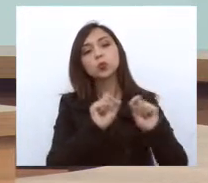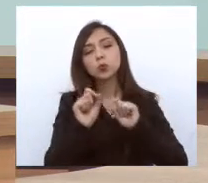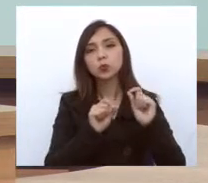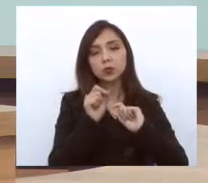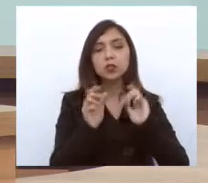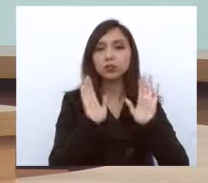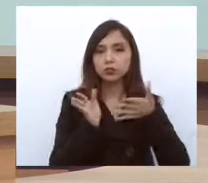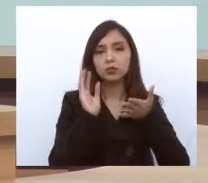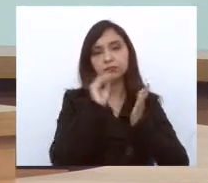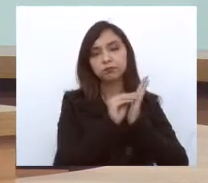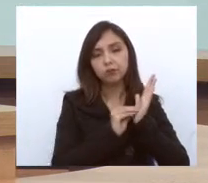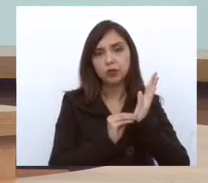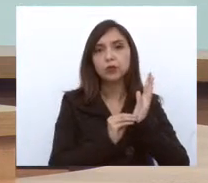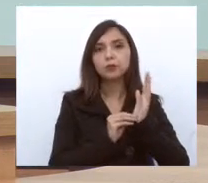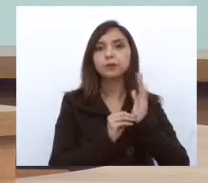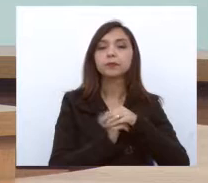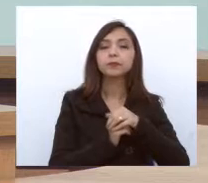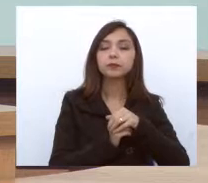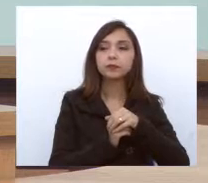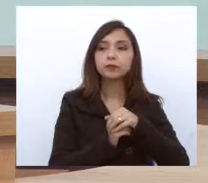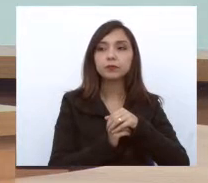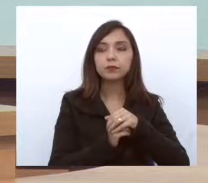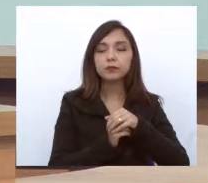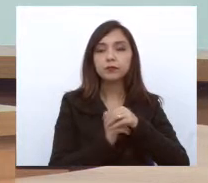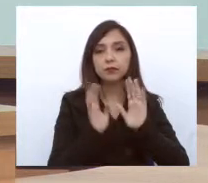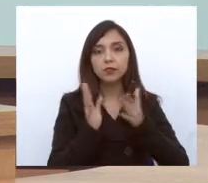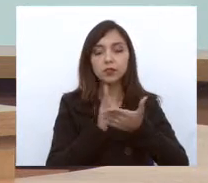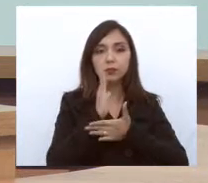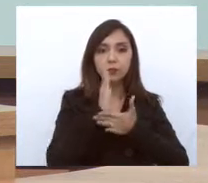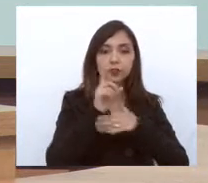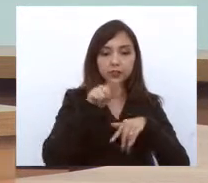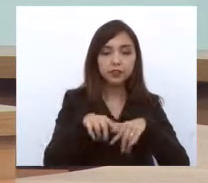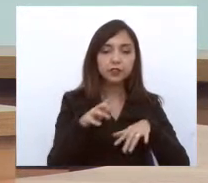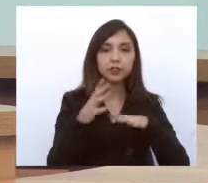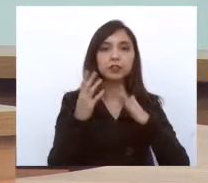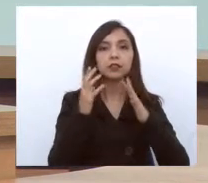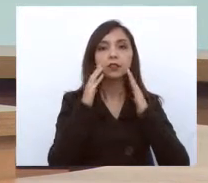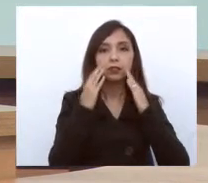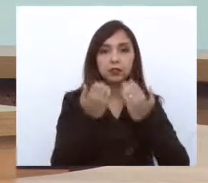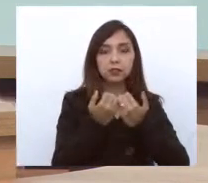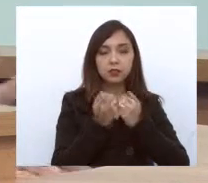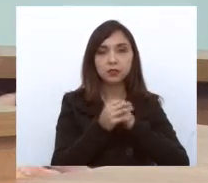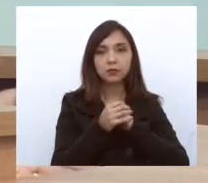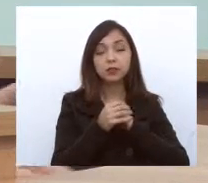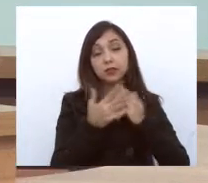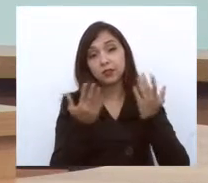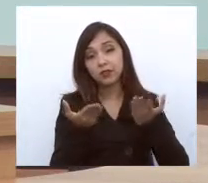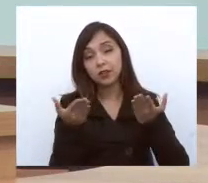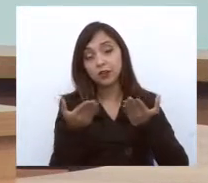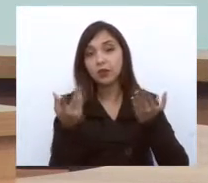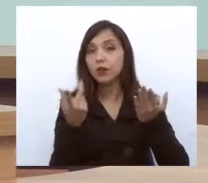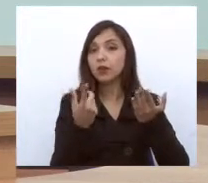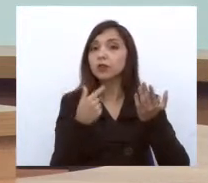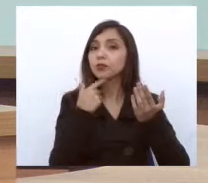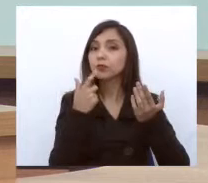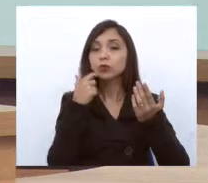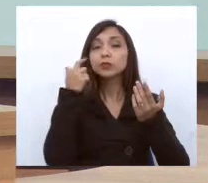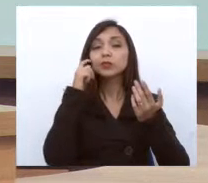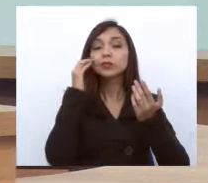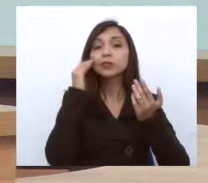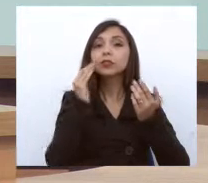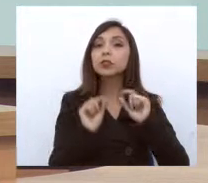orçamento seguinte, anterior, quando é aprovado aqui pela Câmara Municipal e proposto por eles. Agora, não consigo